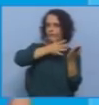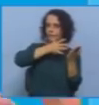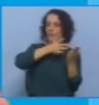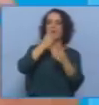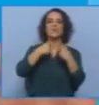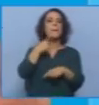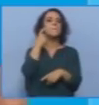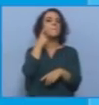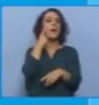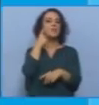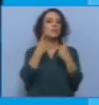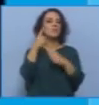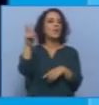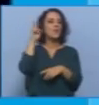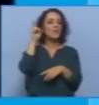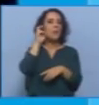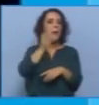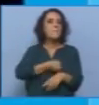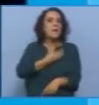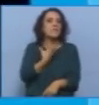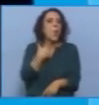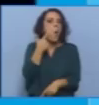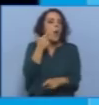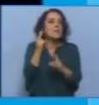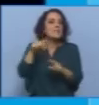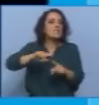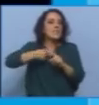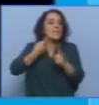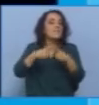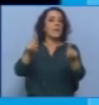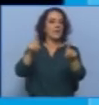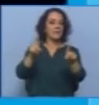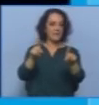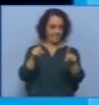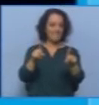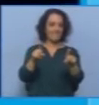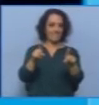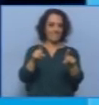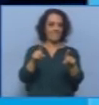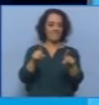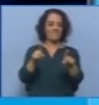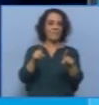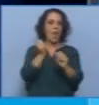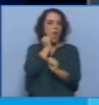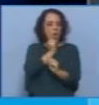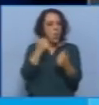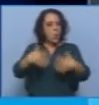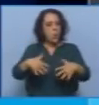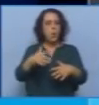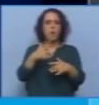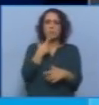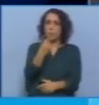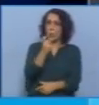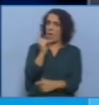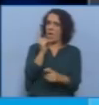Páscoa, quando estou a ouvir o relato da paixão, digo, a ver se este ano é diferente, não é? E é duro. Mas realmente essa é a pergunta. Jesus,